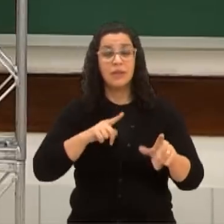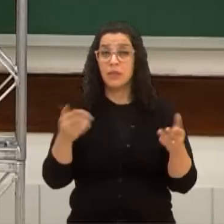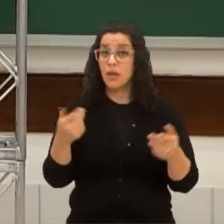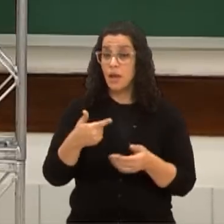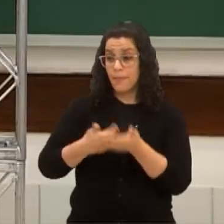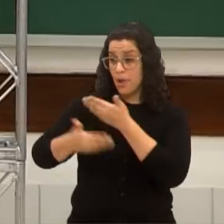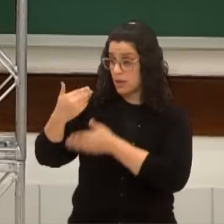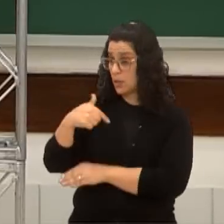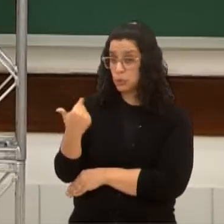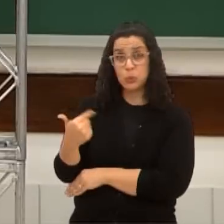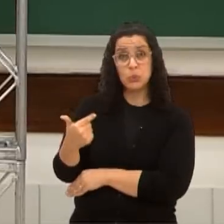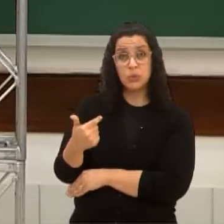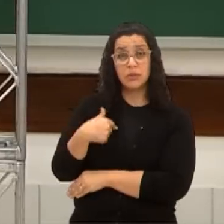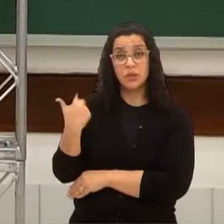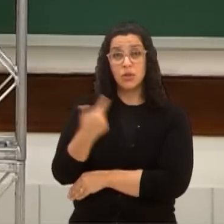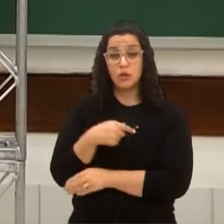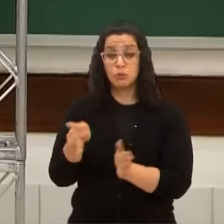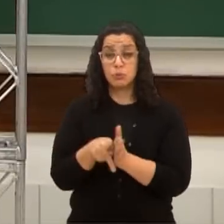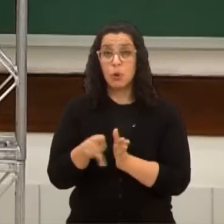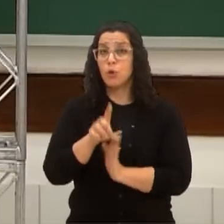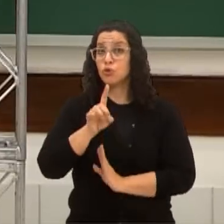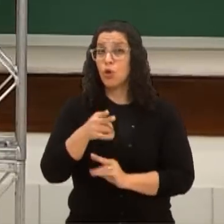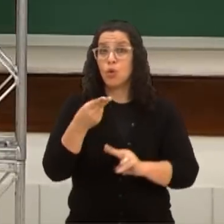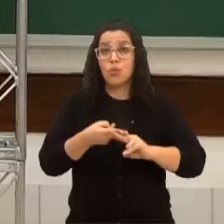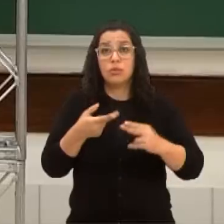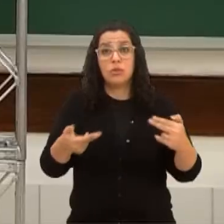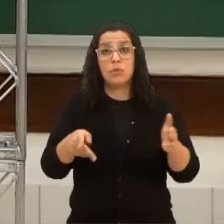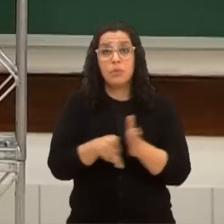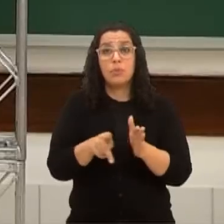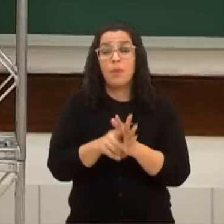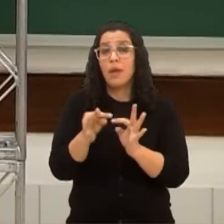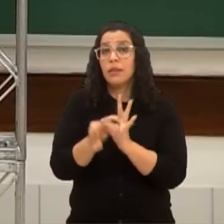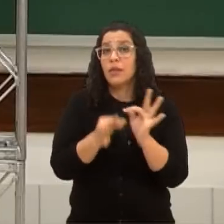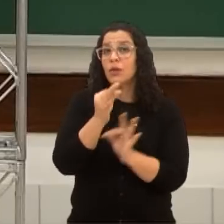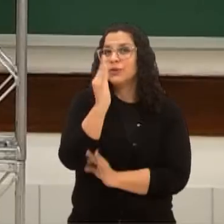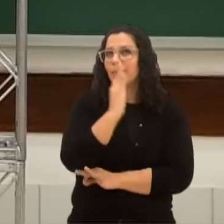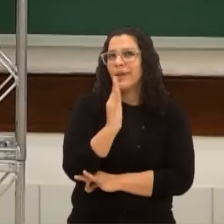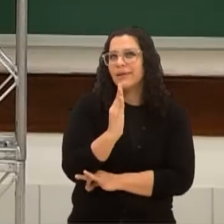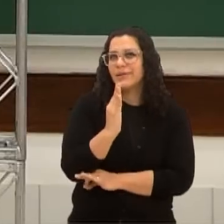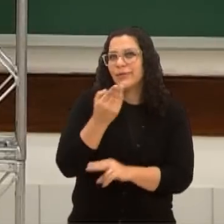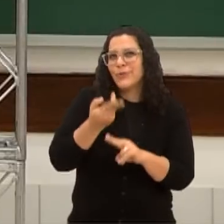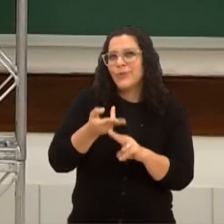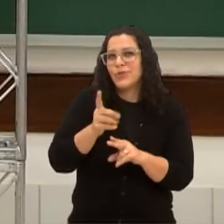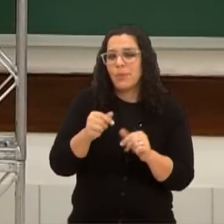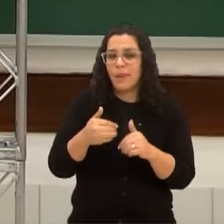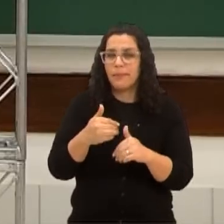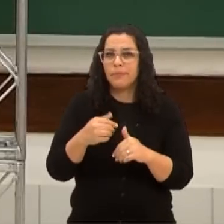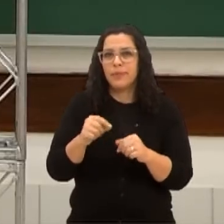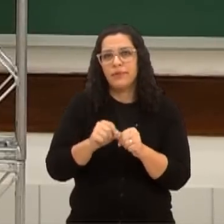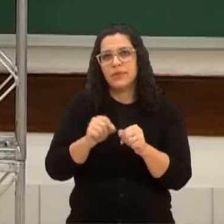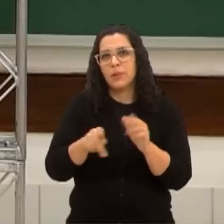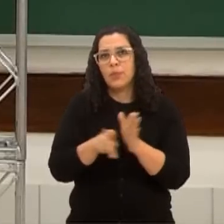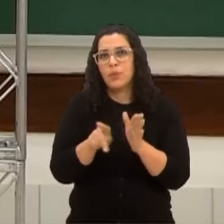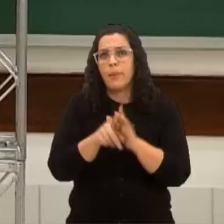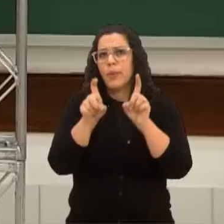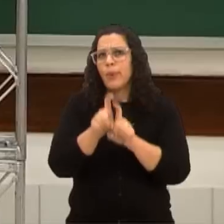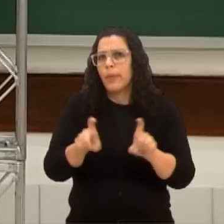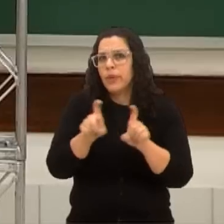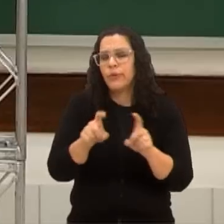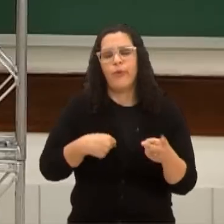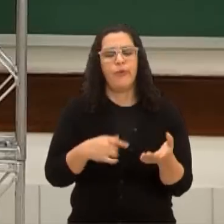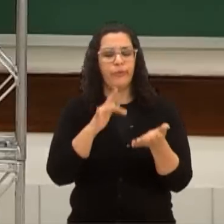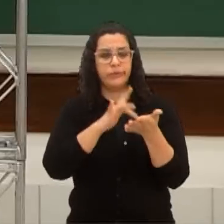não teria se contasse apenas, por exemplo, com a tecnologia brasileira para a produção de computadores